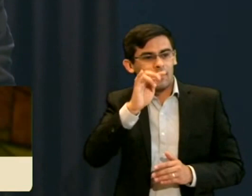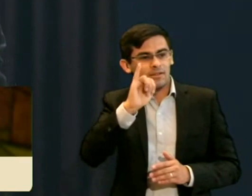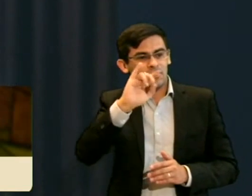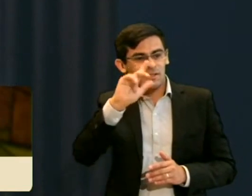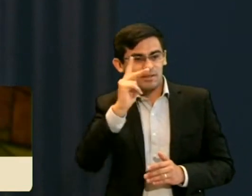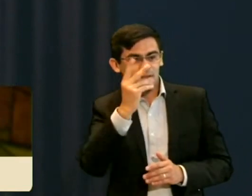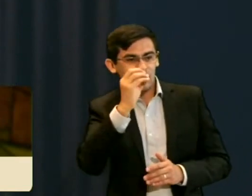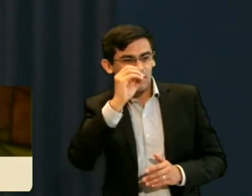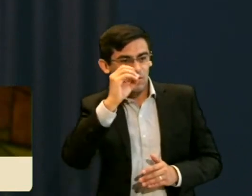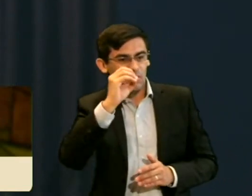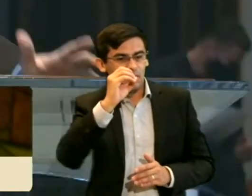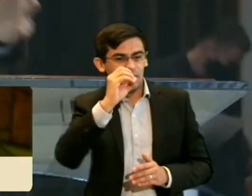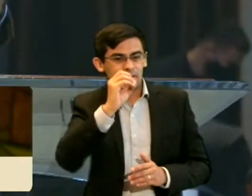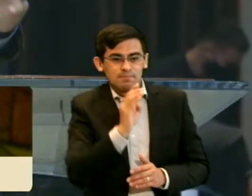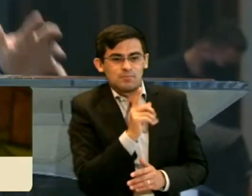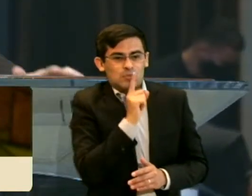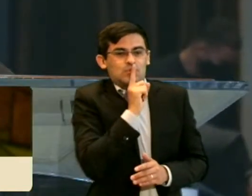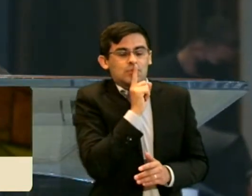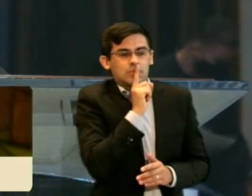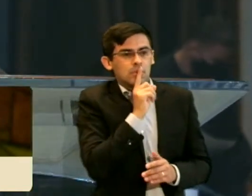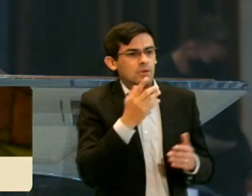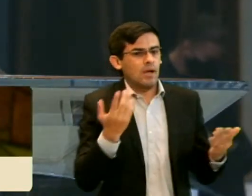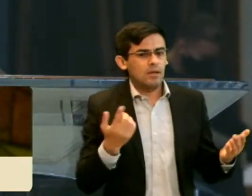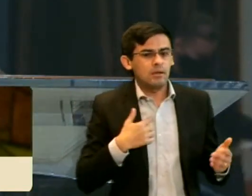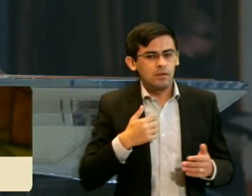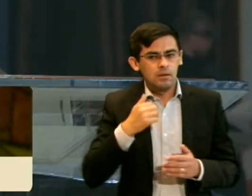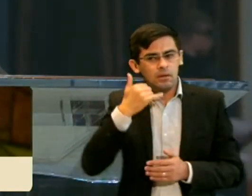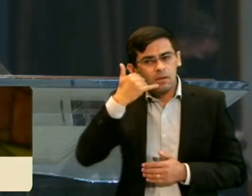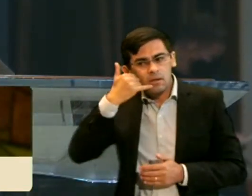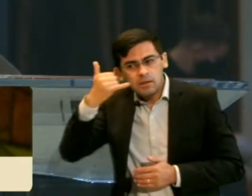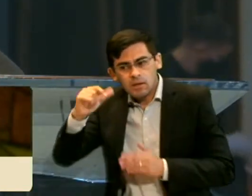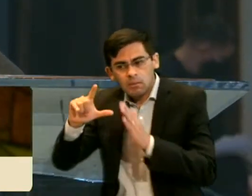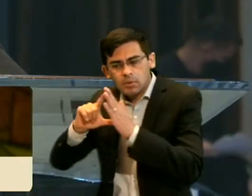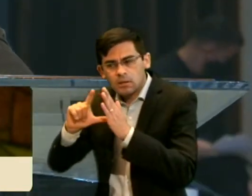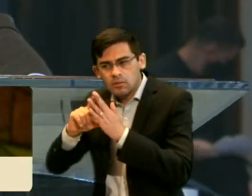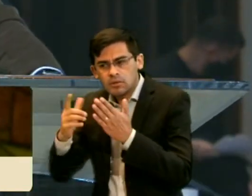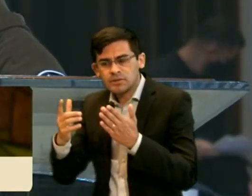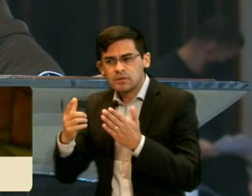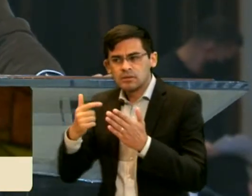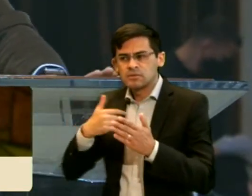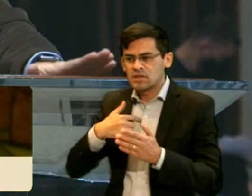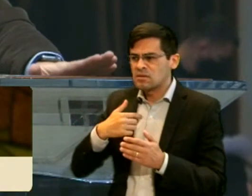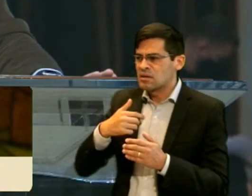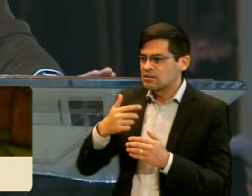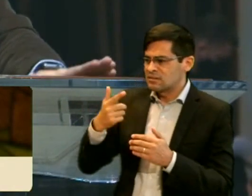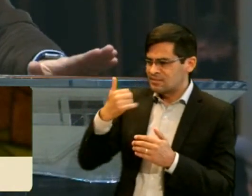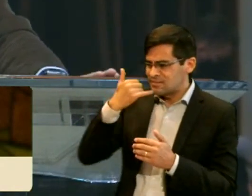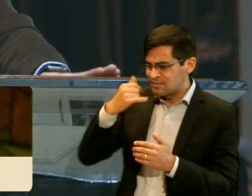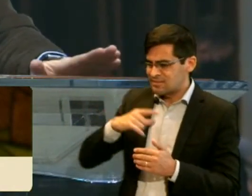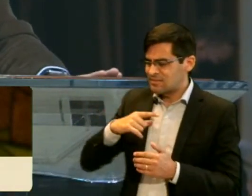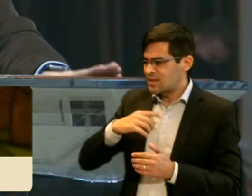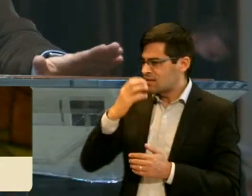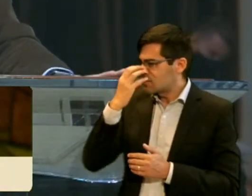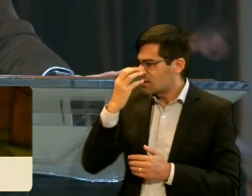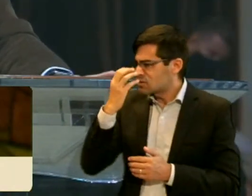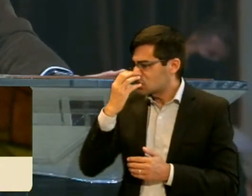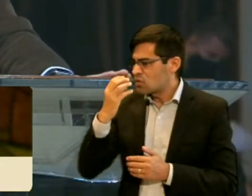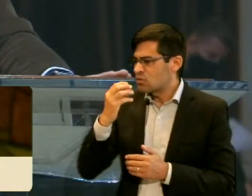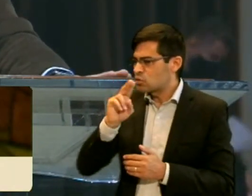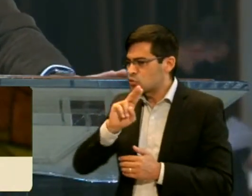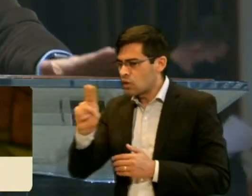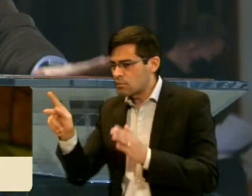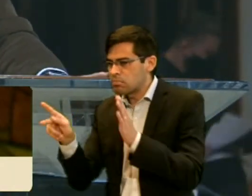Aí ele pega e liga para a loja. Fala, olha, vocês por acaso têm um cachorro assim, assim,